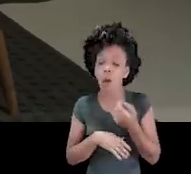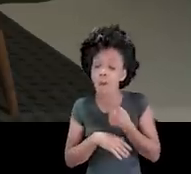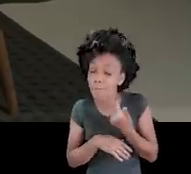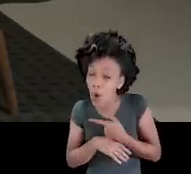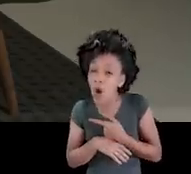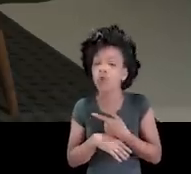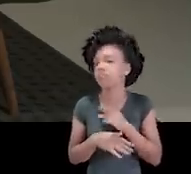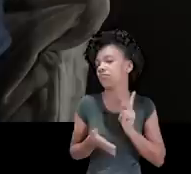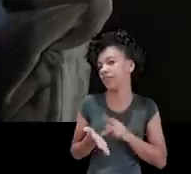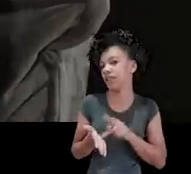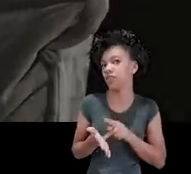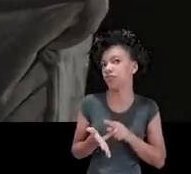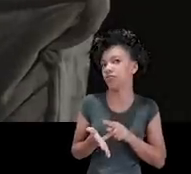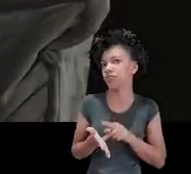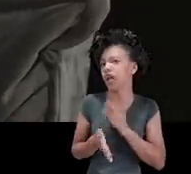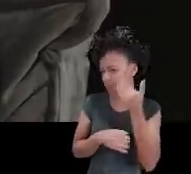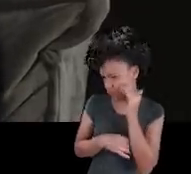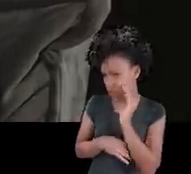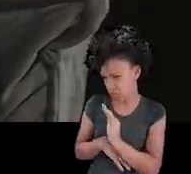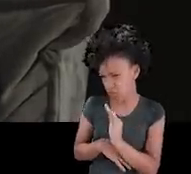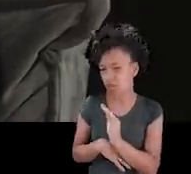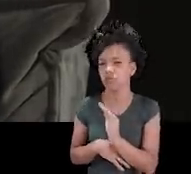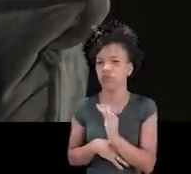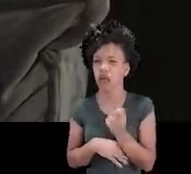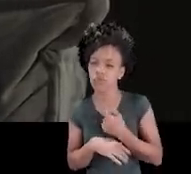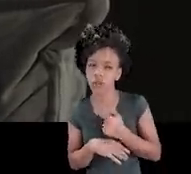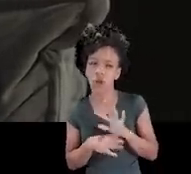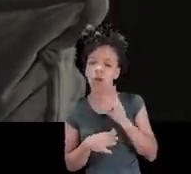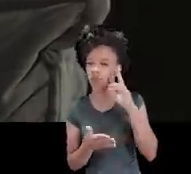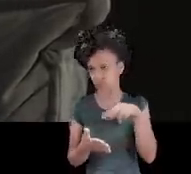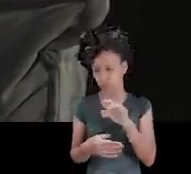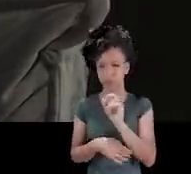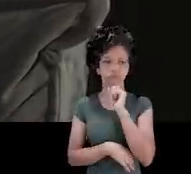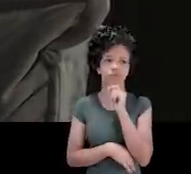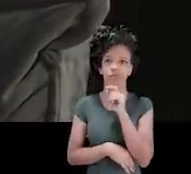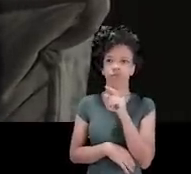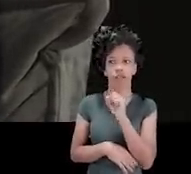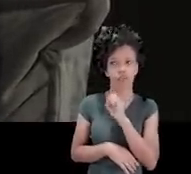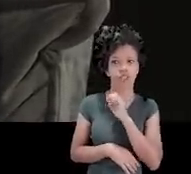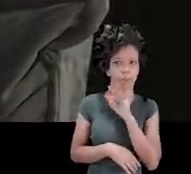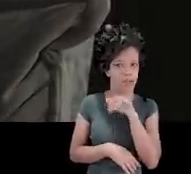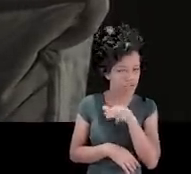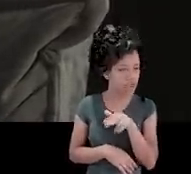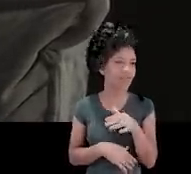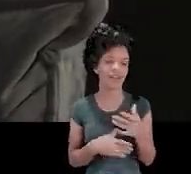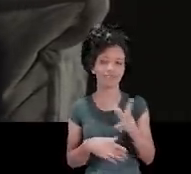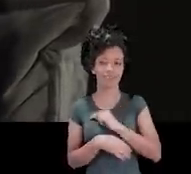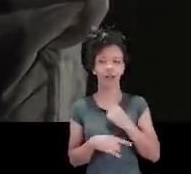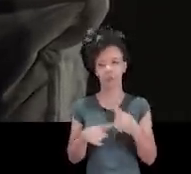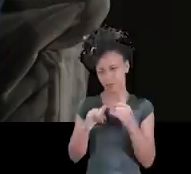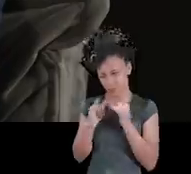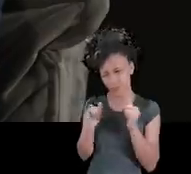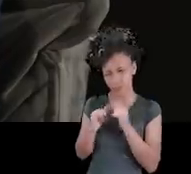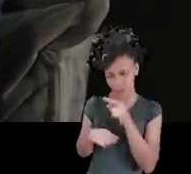verdade... Eu fui entender comédia muito quando eu olhei uma vez. Eu vou falar um negócio que o Sebastião vai pirar. Porque eu senti que isso é muito da